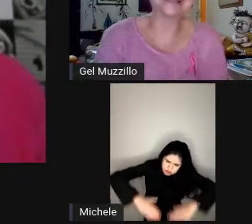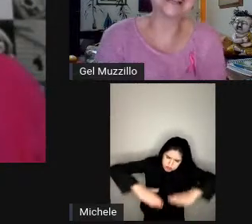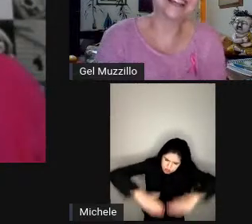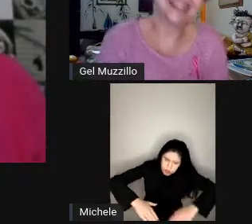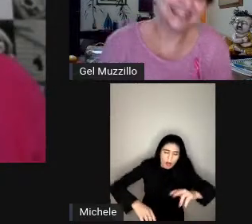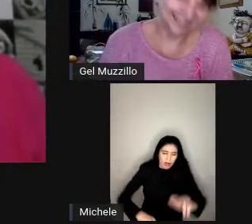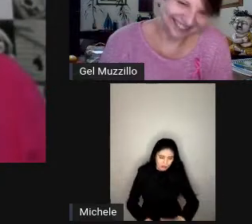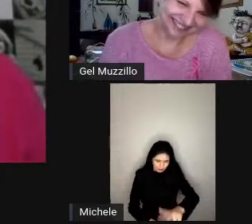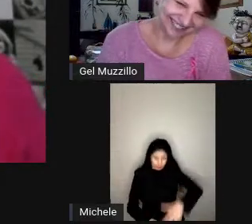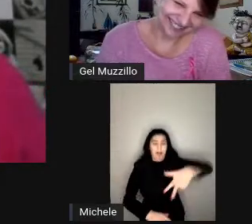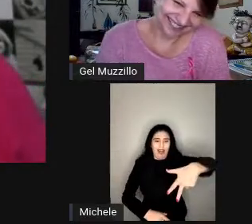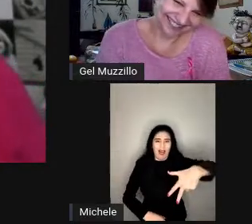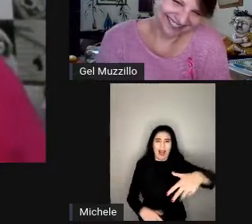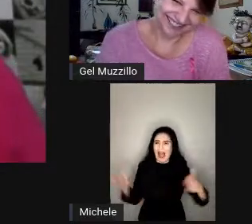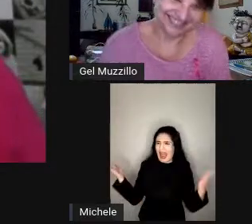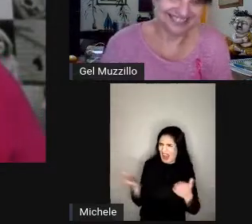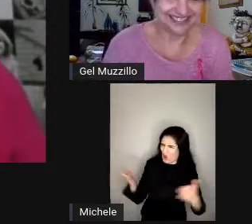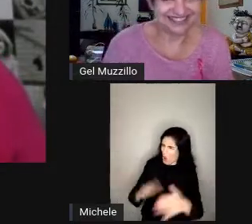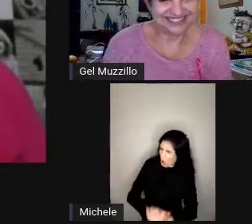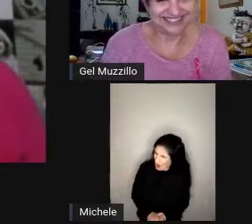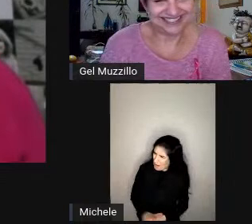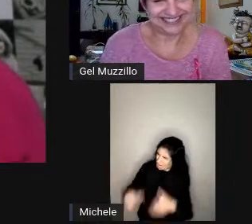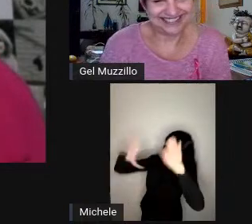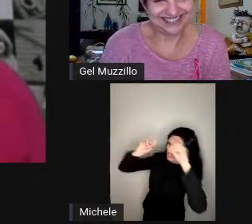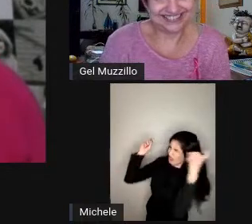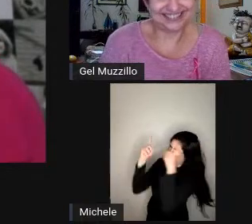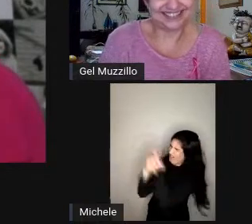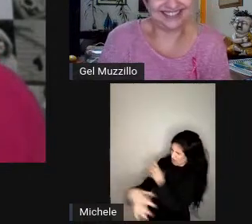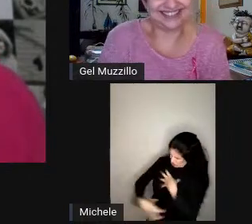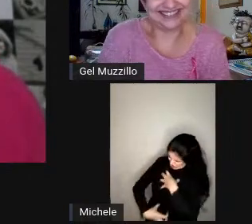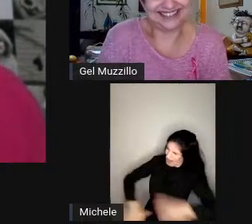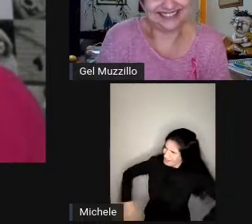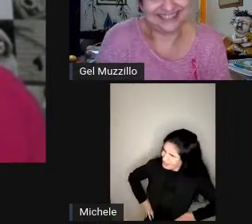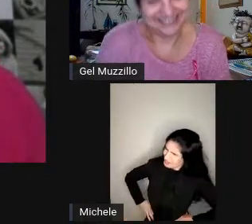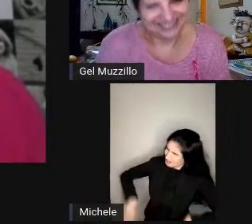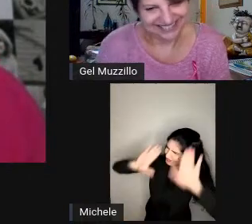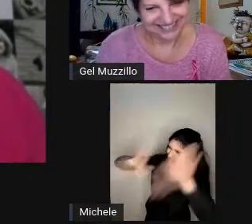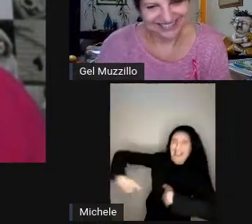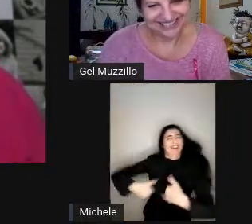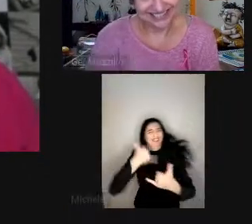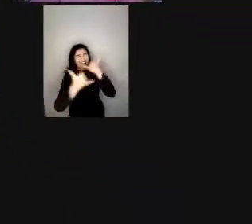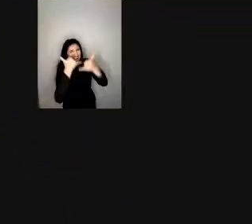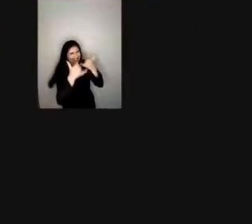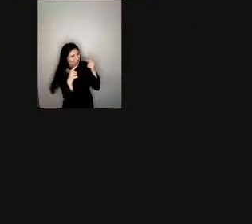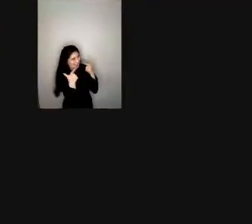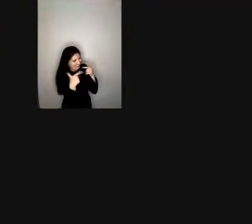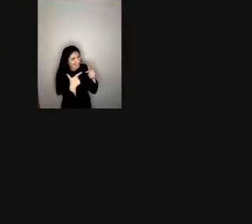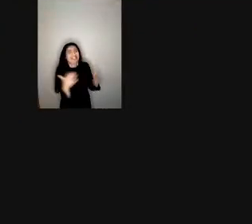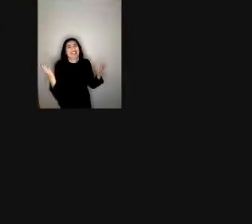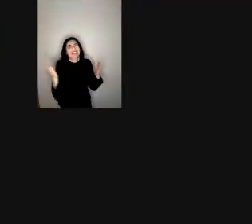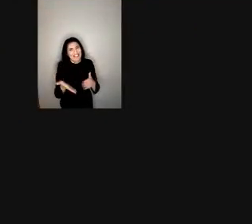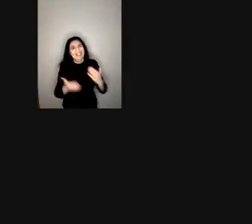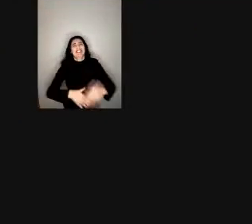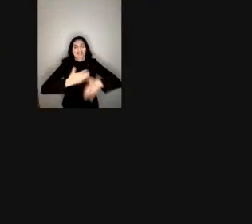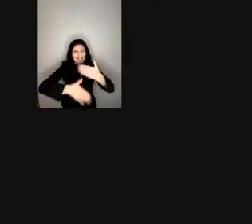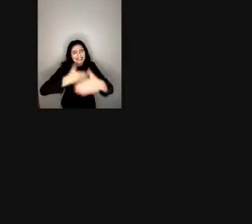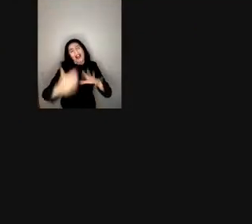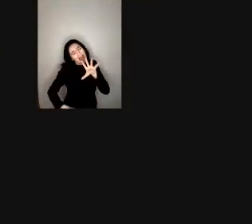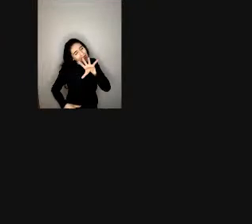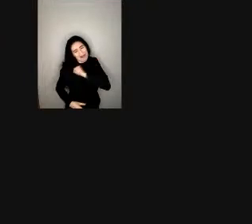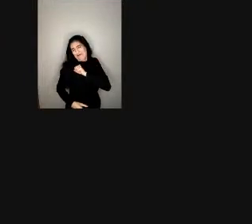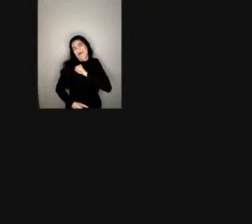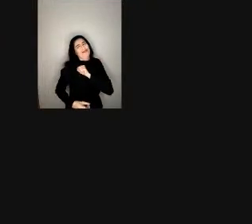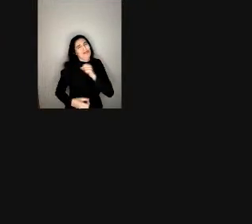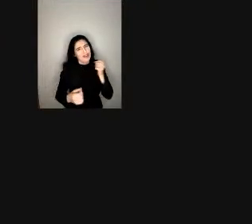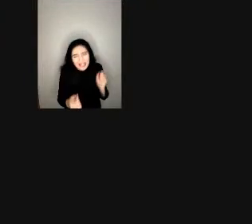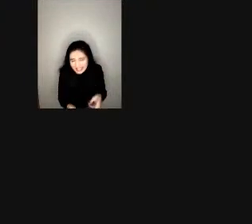continuo gostando dela e acho que ainda vale a pena. Né? E nós ainda temos muita coisa para construir juntos. Muito